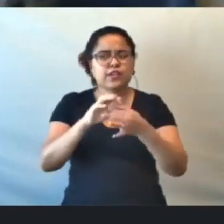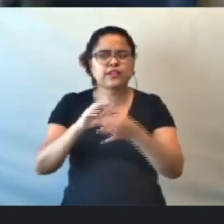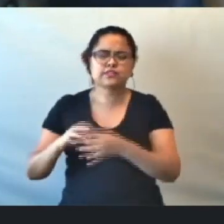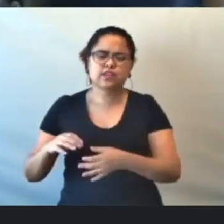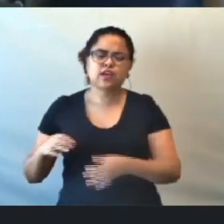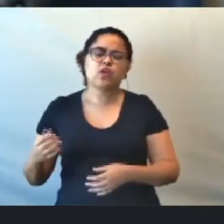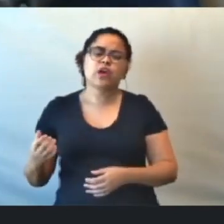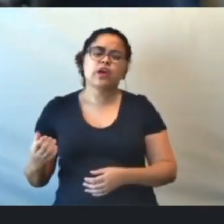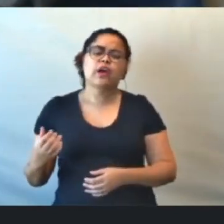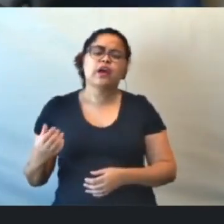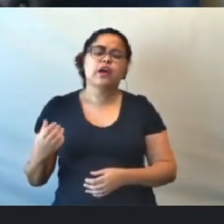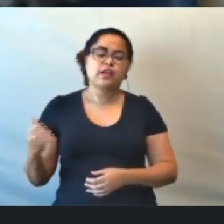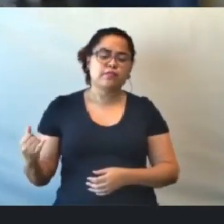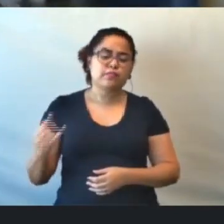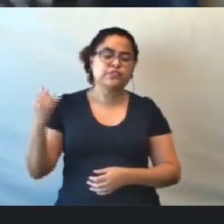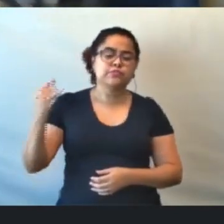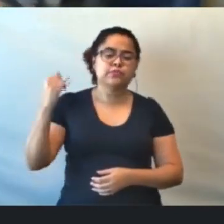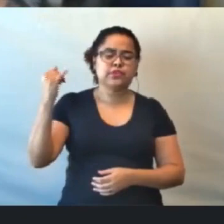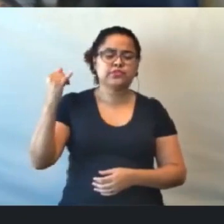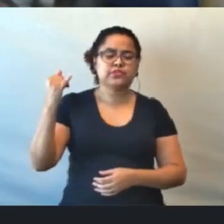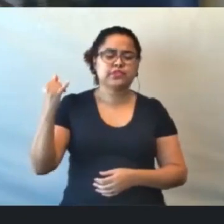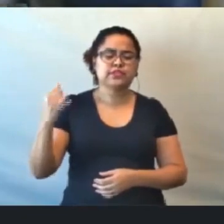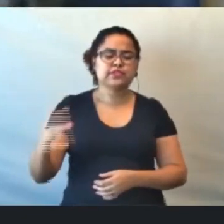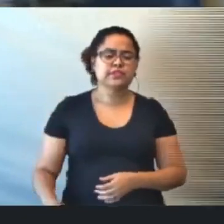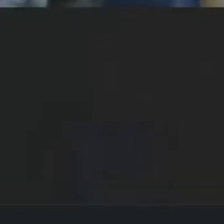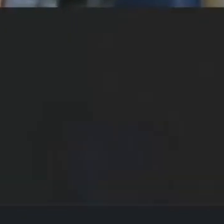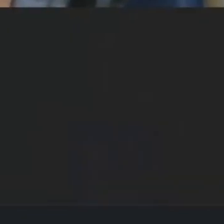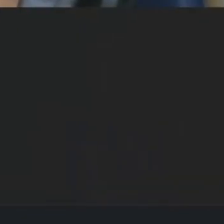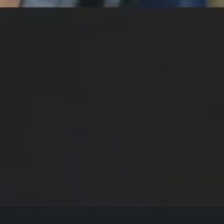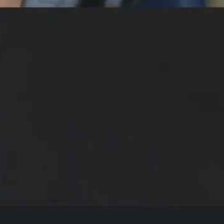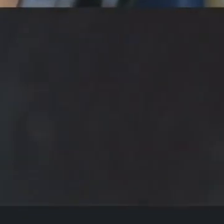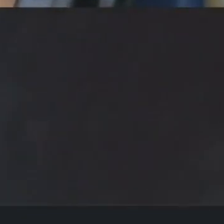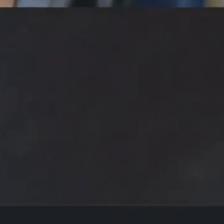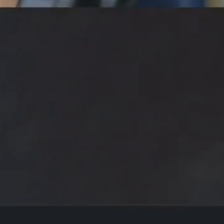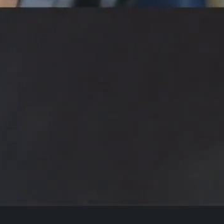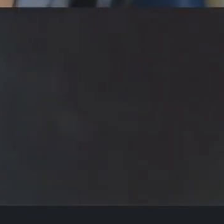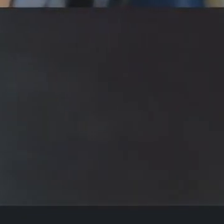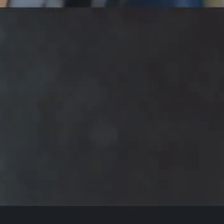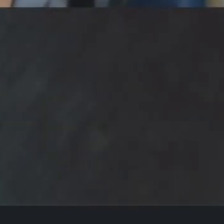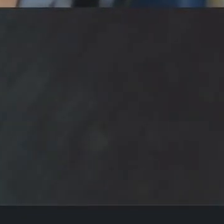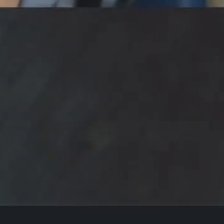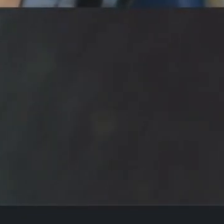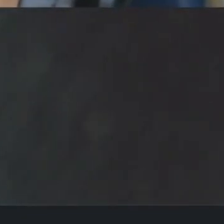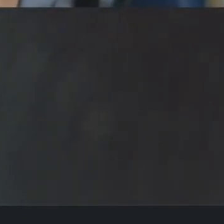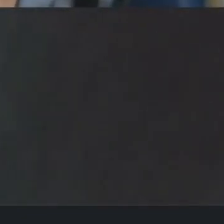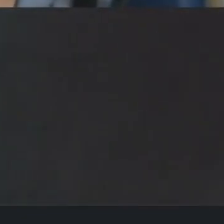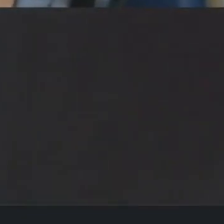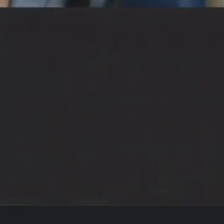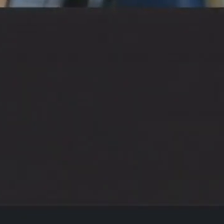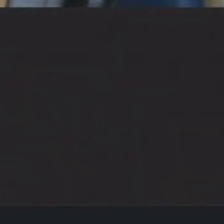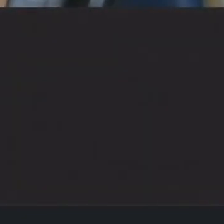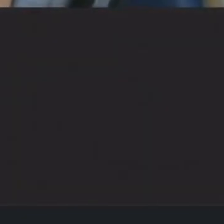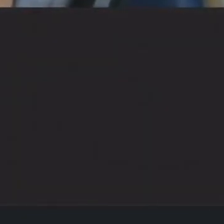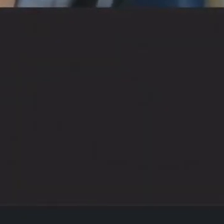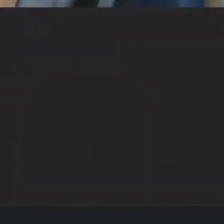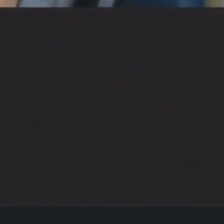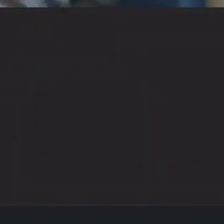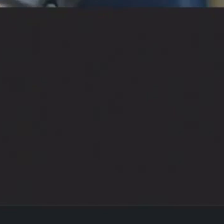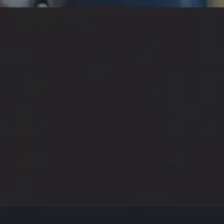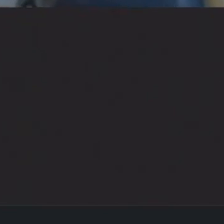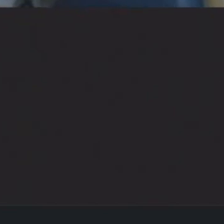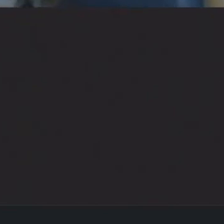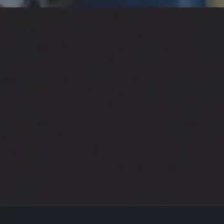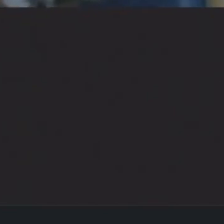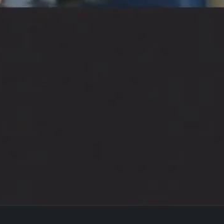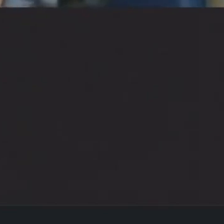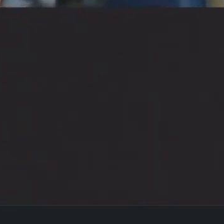sociais, de saúde pública. Mas quando a gente olha para Pampulha, nós temos que ter um olhar fino e